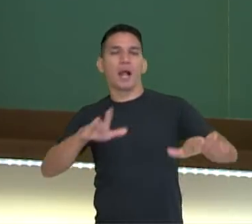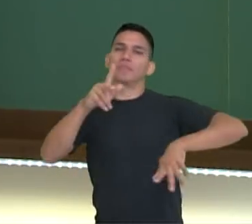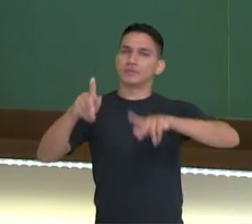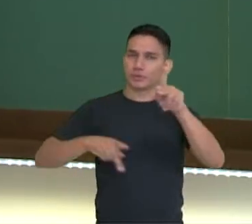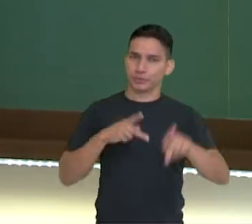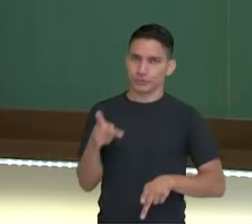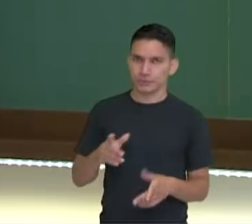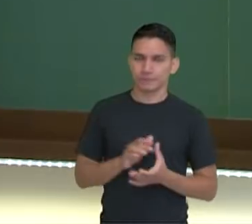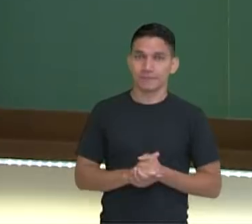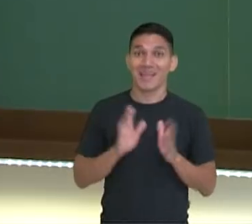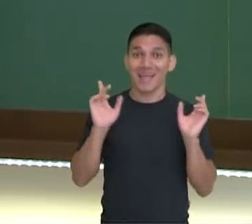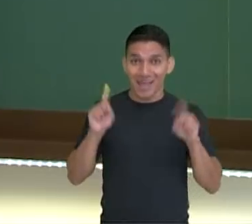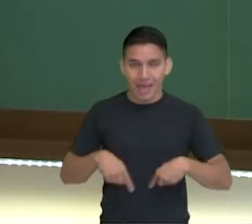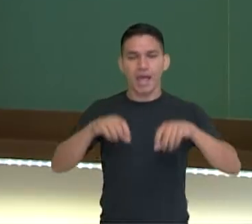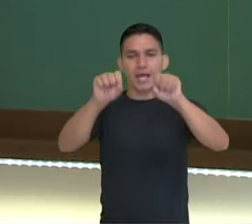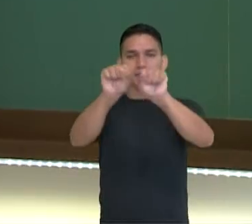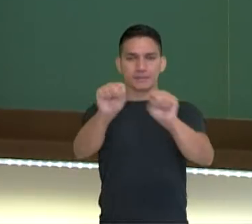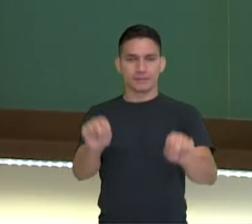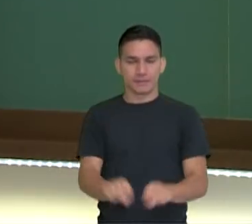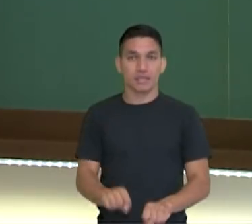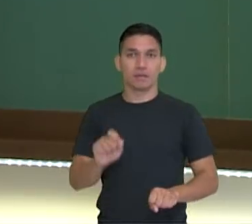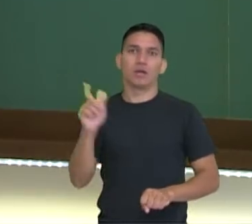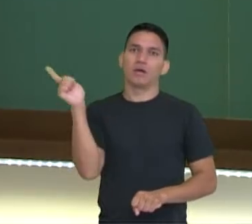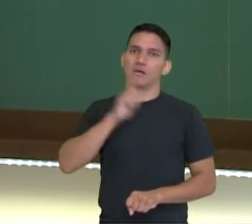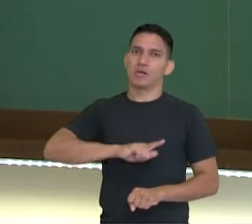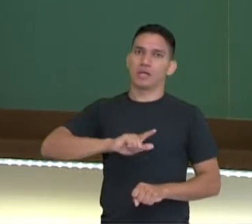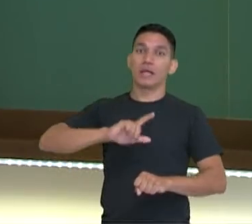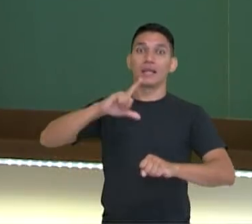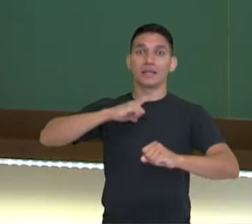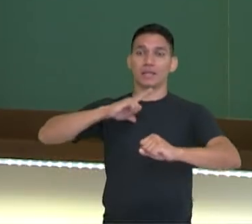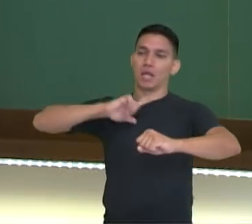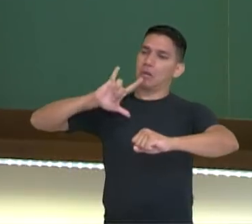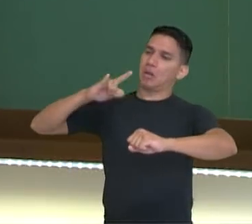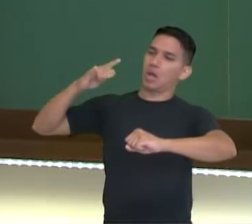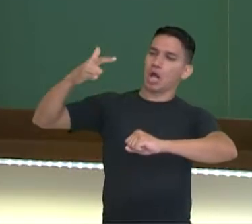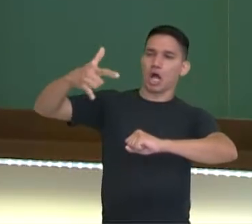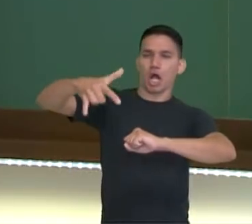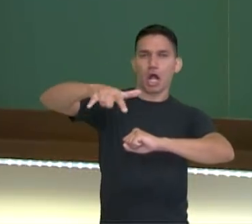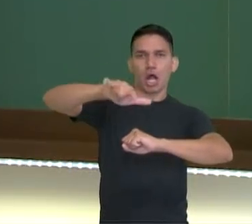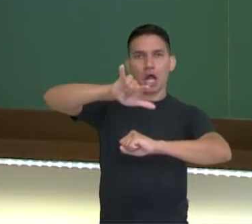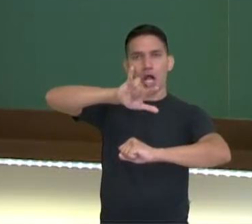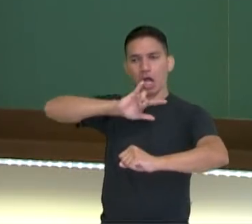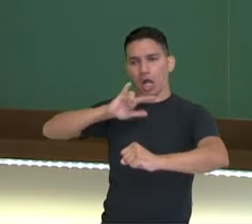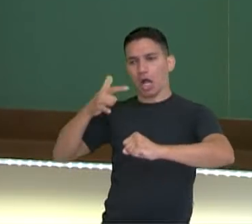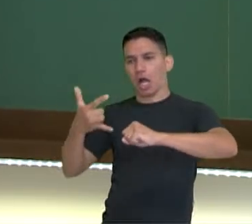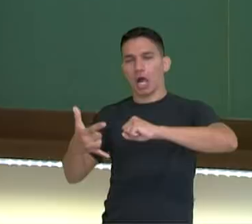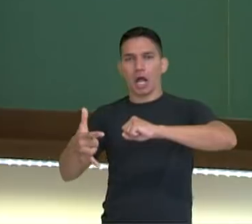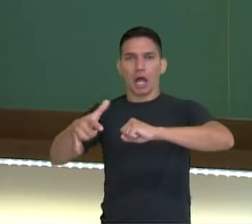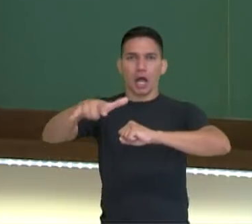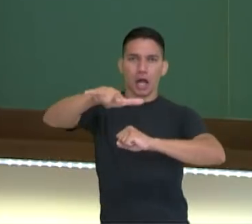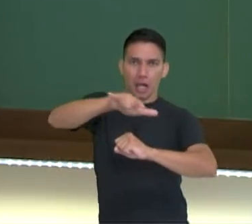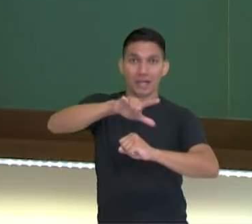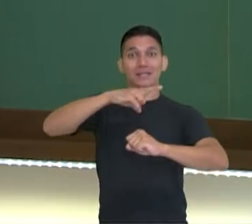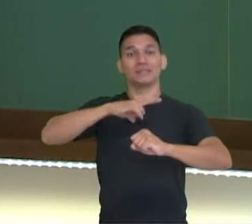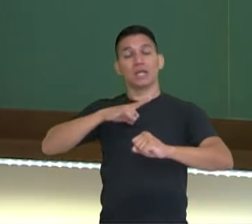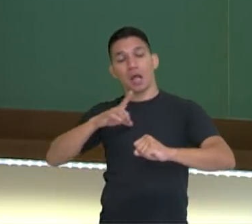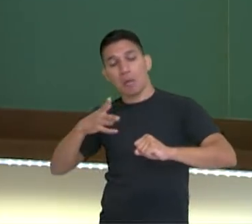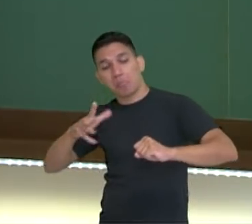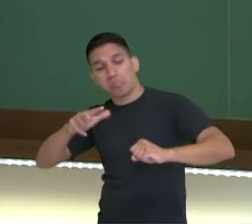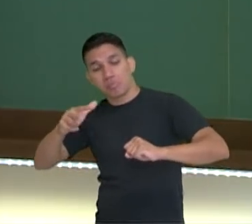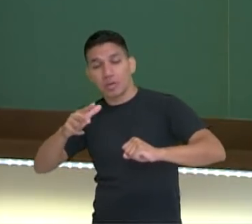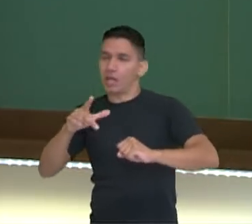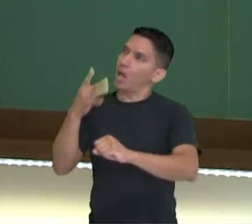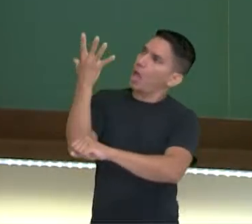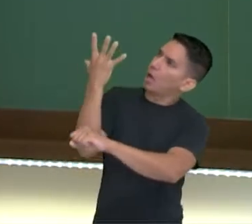um sistema que tem satélites, que tem torres que recebem essa informação e que tem os